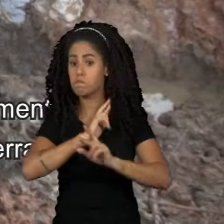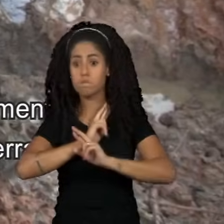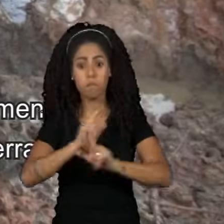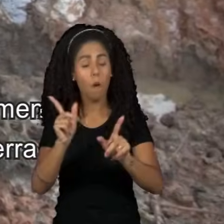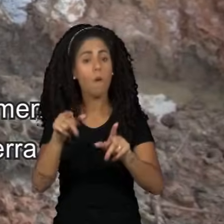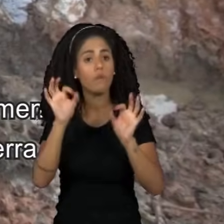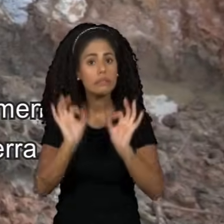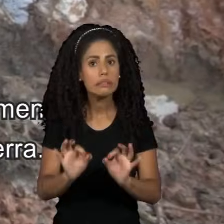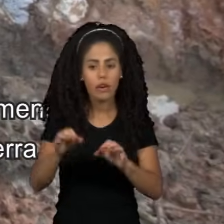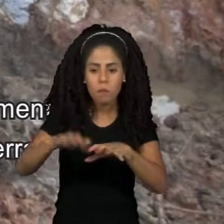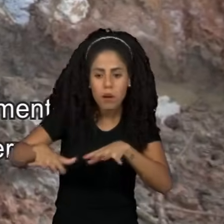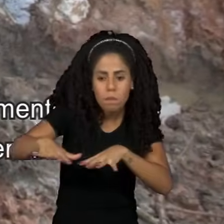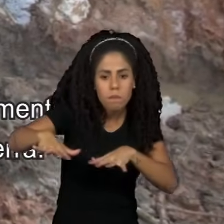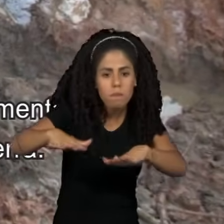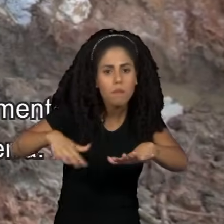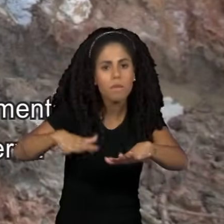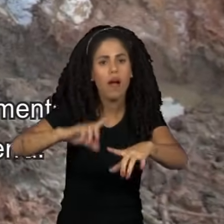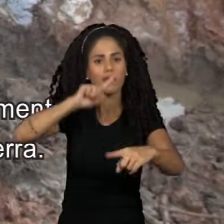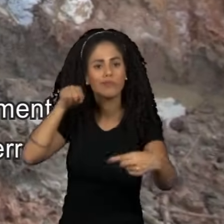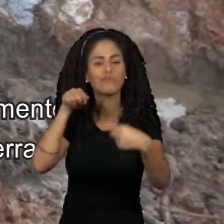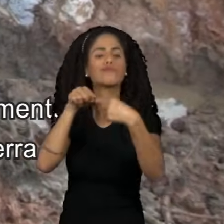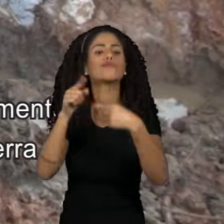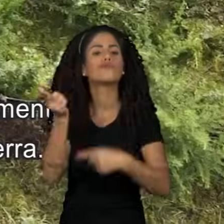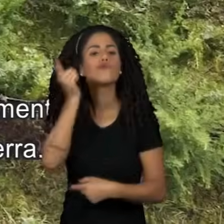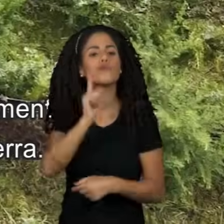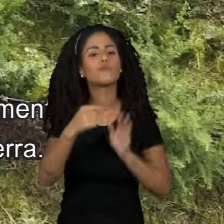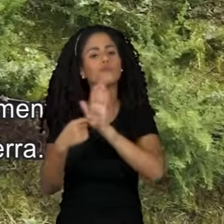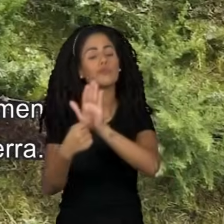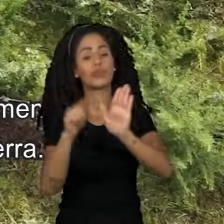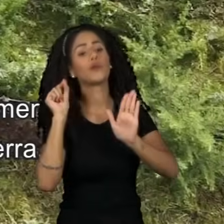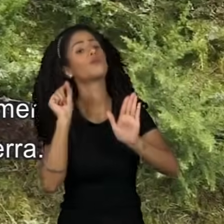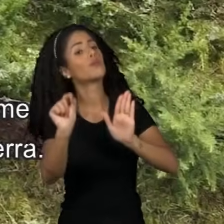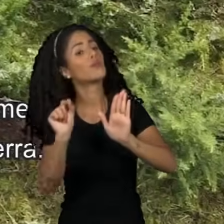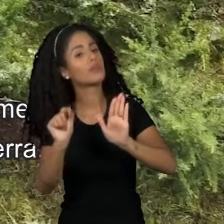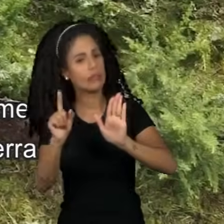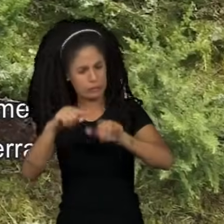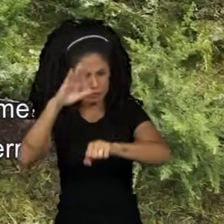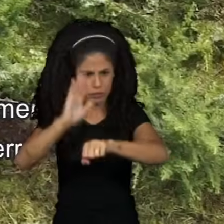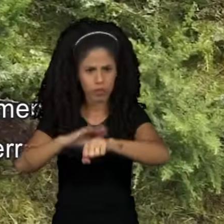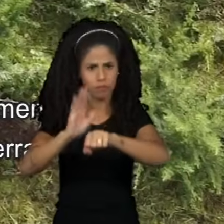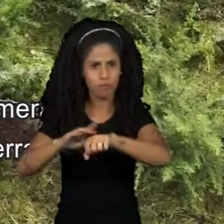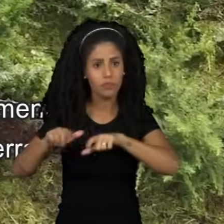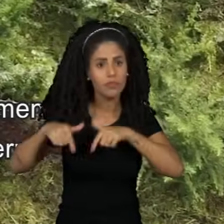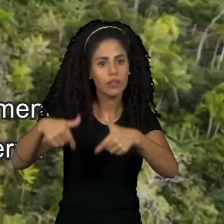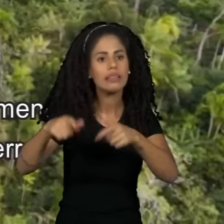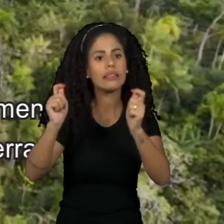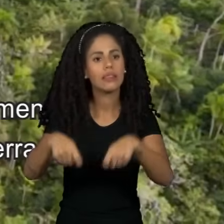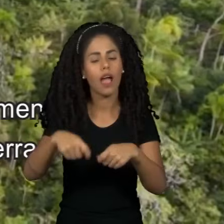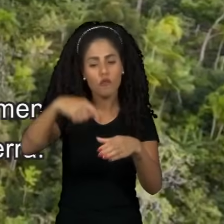modificado. O meu objetivo foi mostrar que a produção de